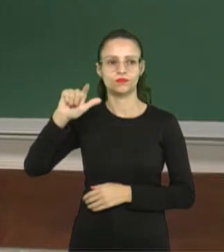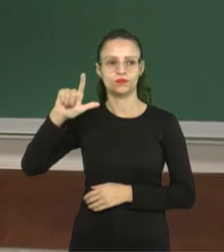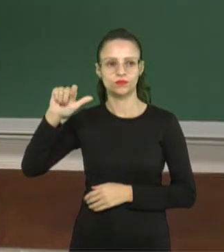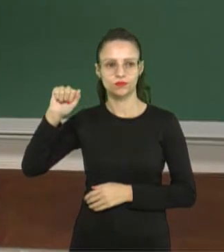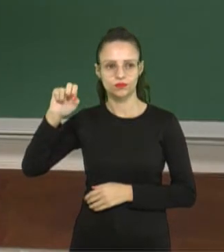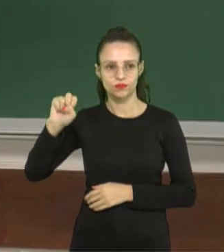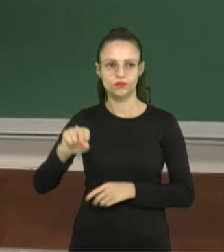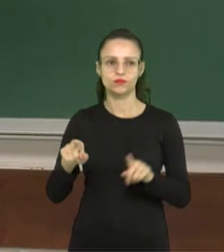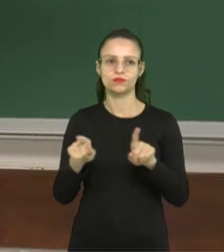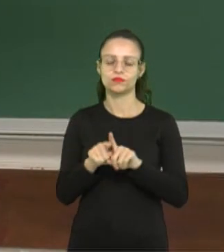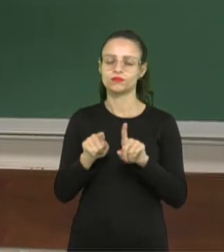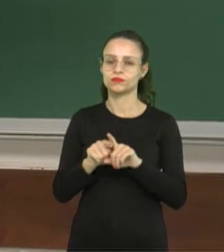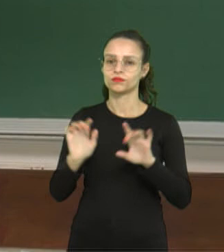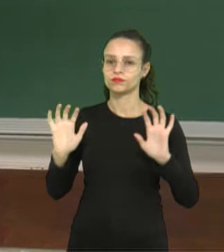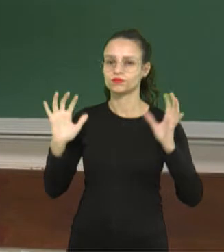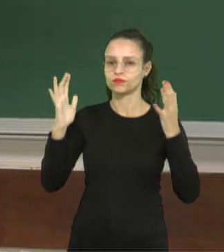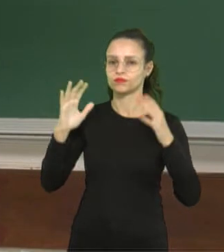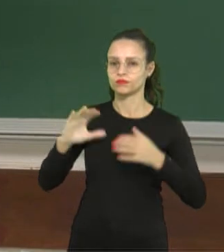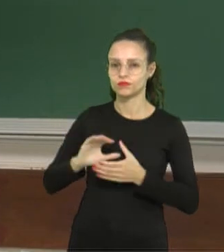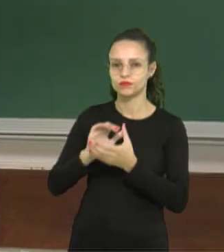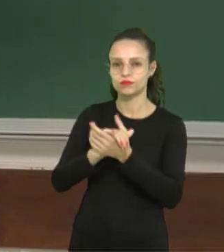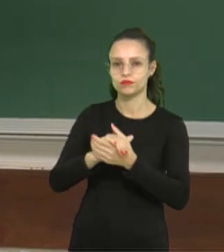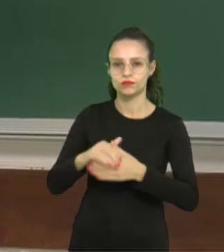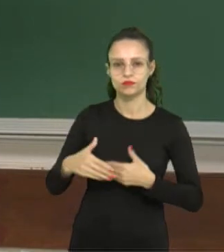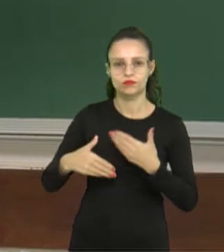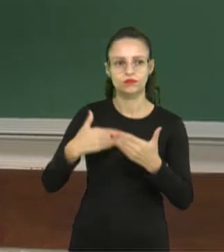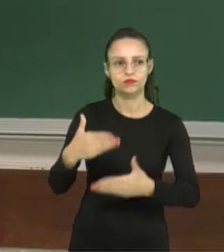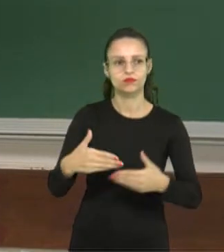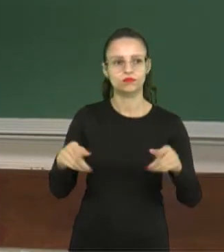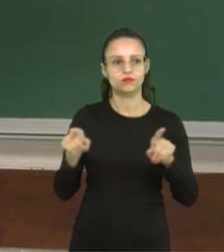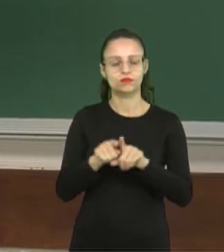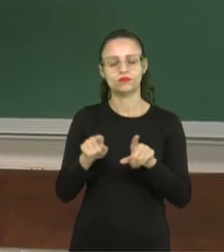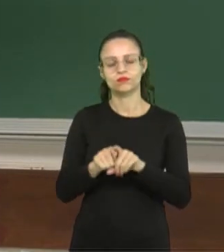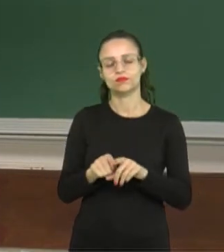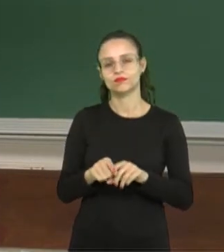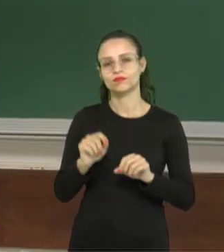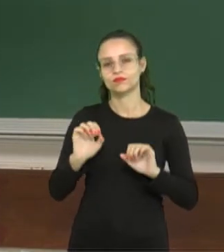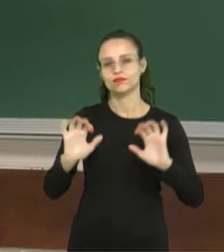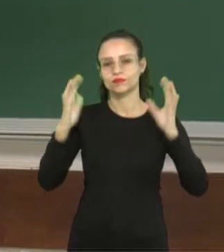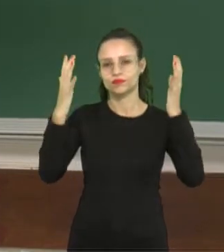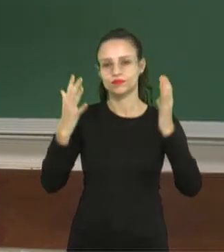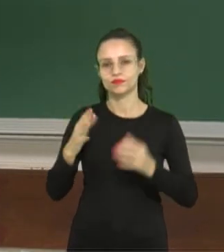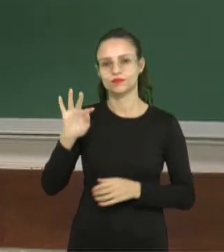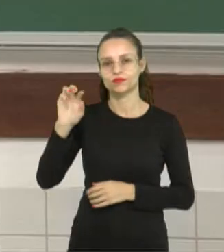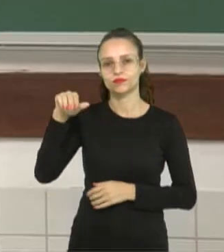tradições em las bodas e também sobre la tomatina.